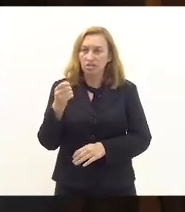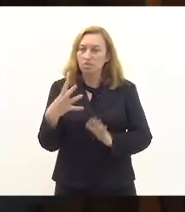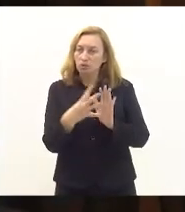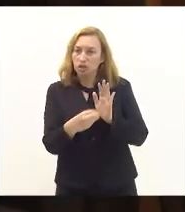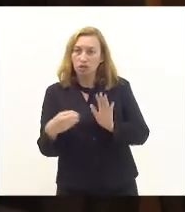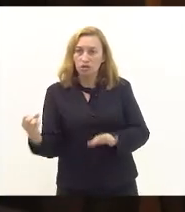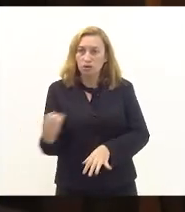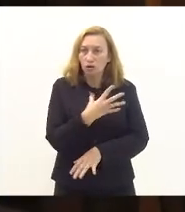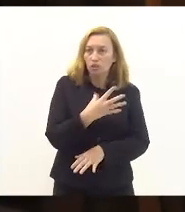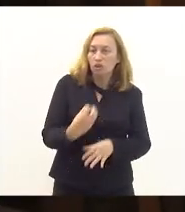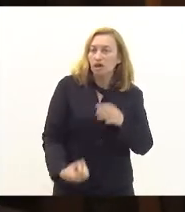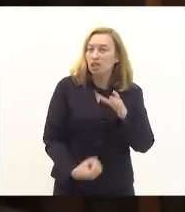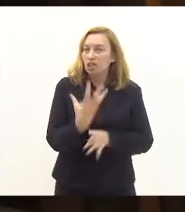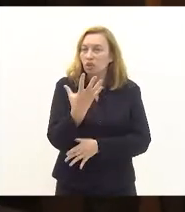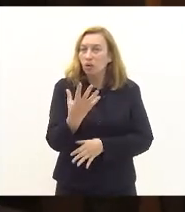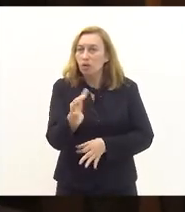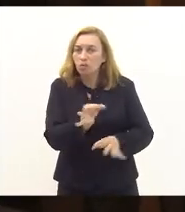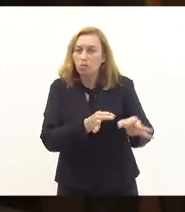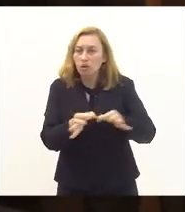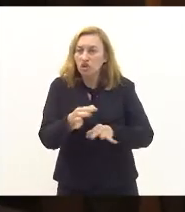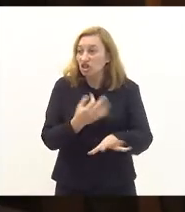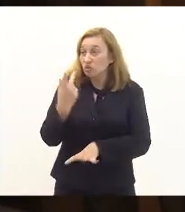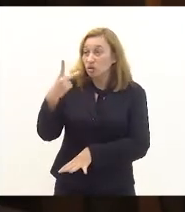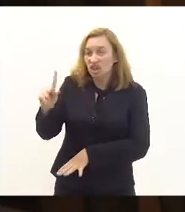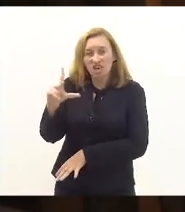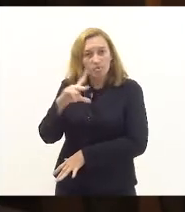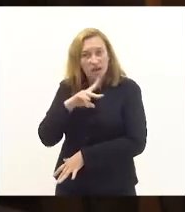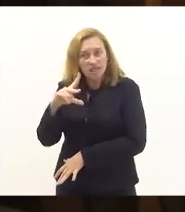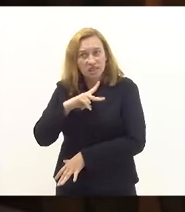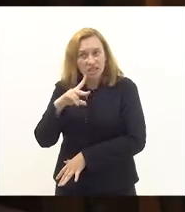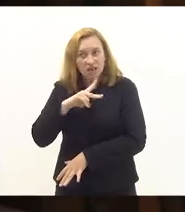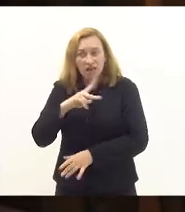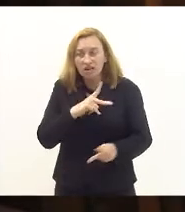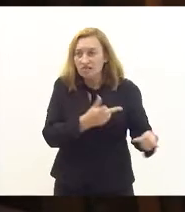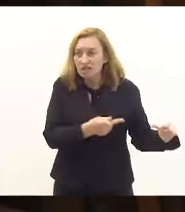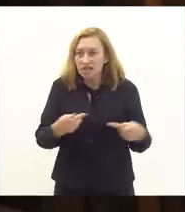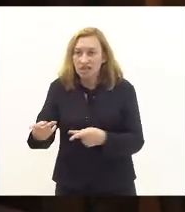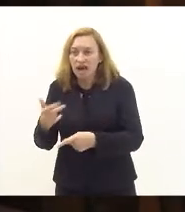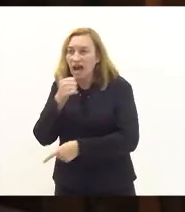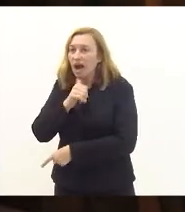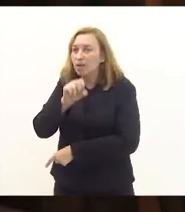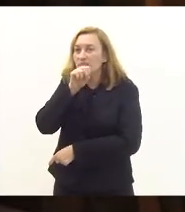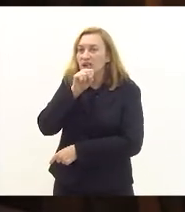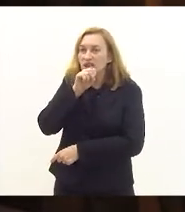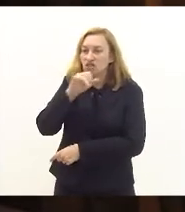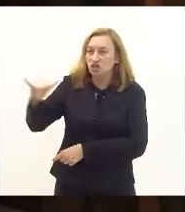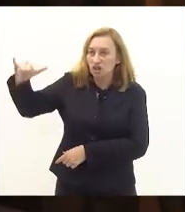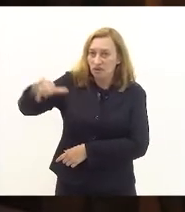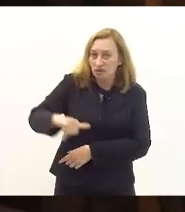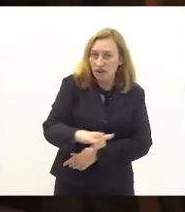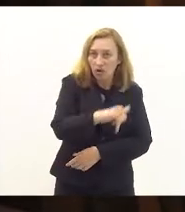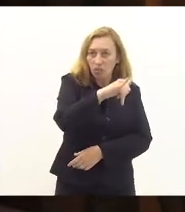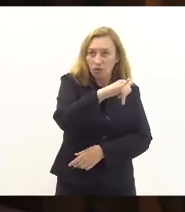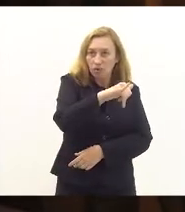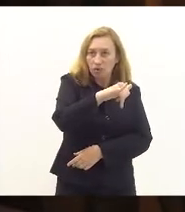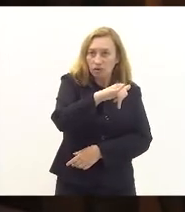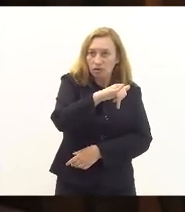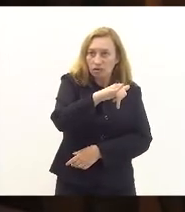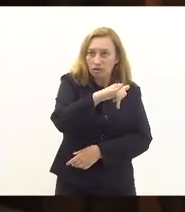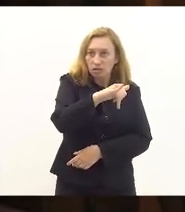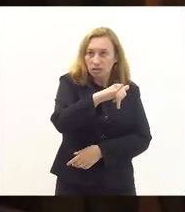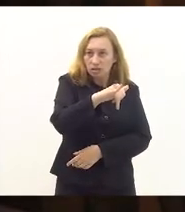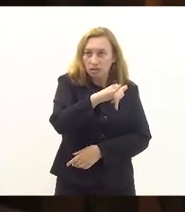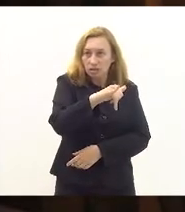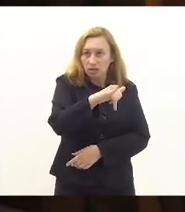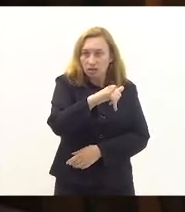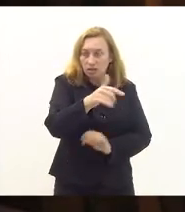Construiu, com um projeto dele pessoal, que ia visitar a mãe de avião e ia traçando a estrada